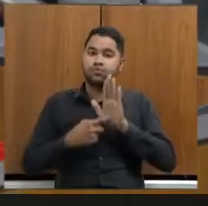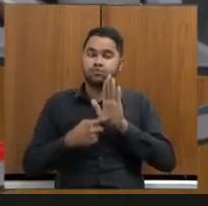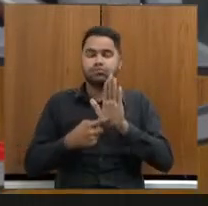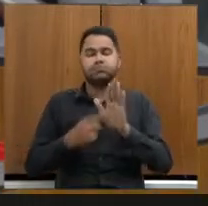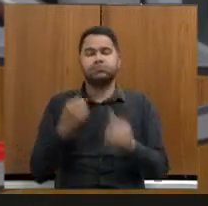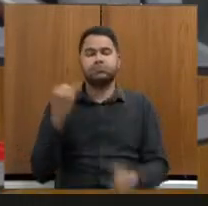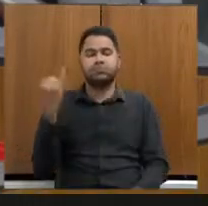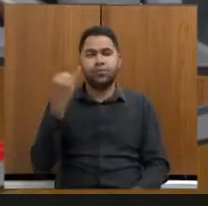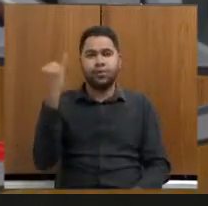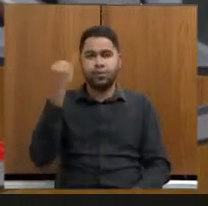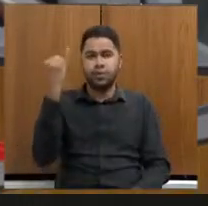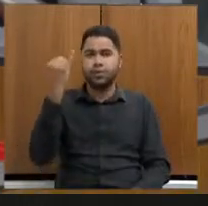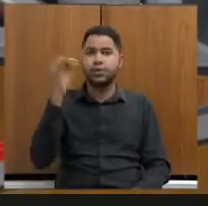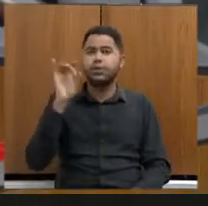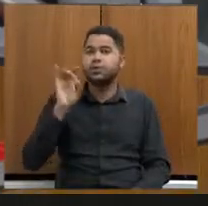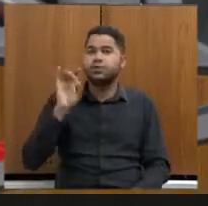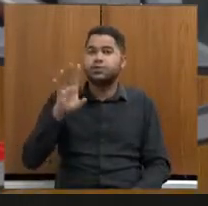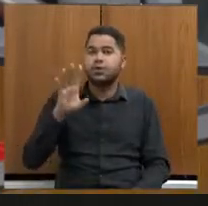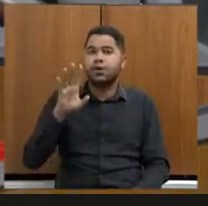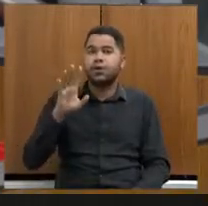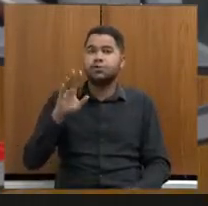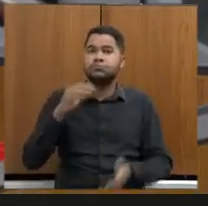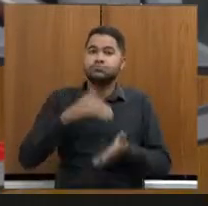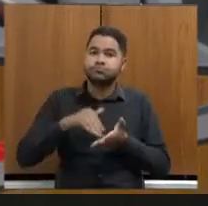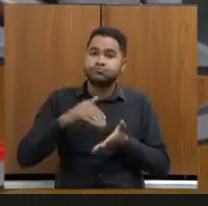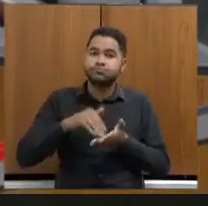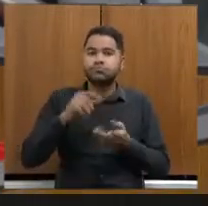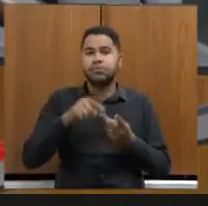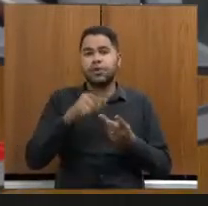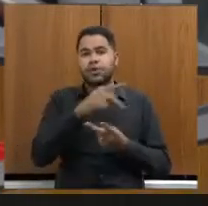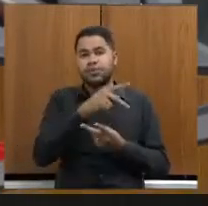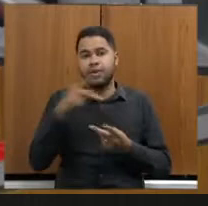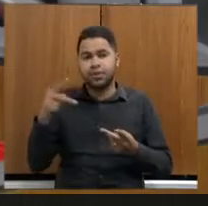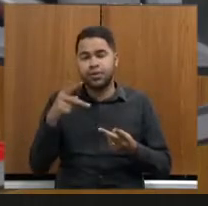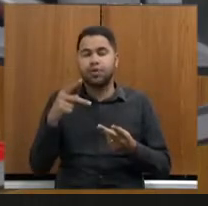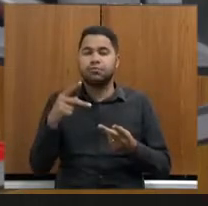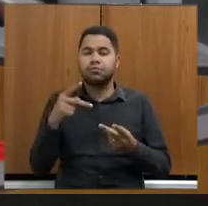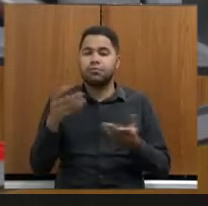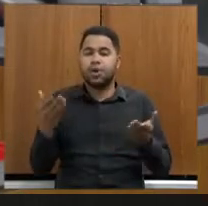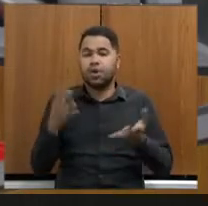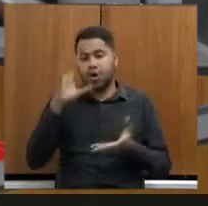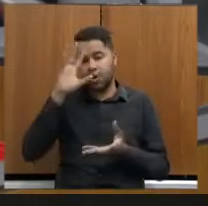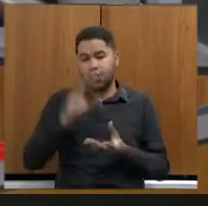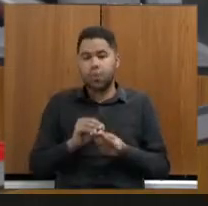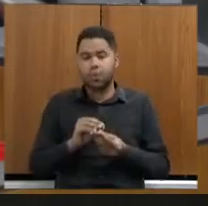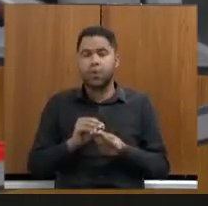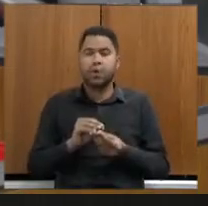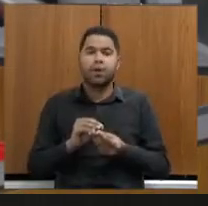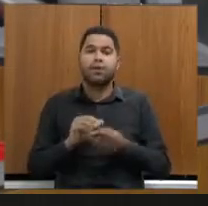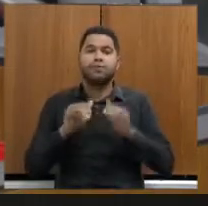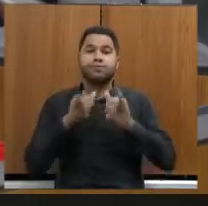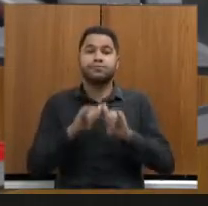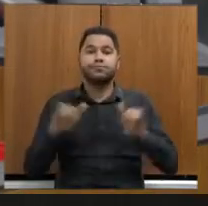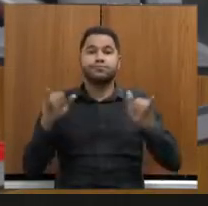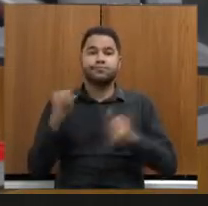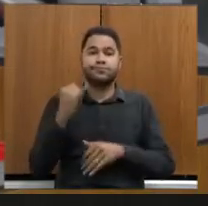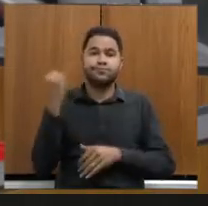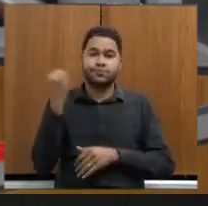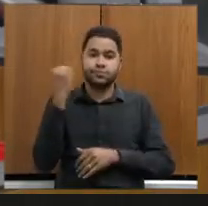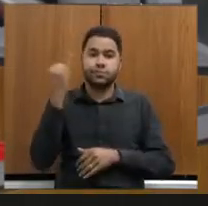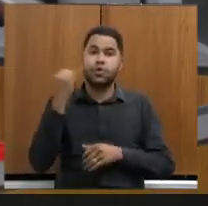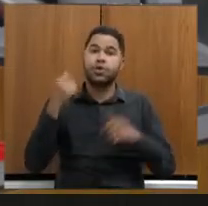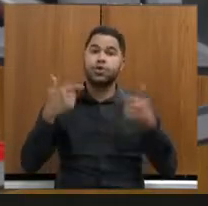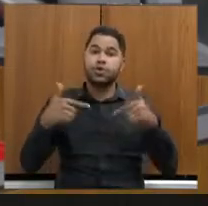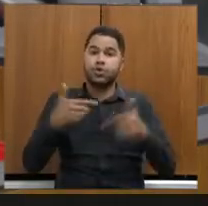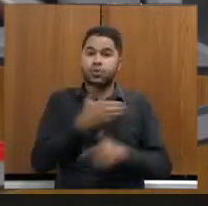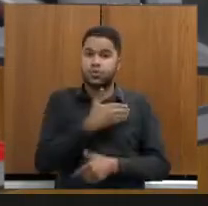é muito importante então só queria secretário e Presidente nas minhas considerações as finais é ressaltar a importância do serviço